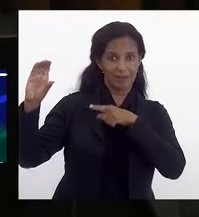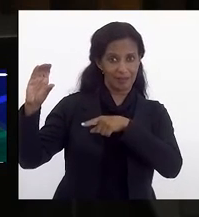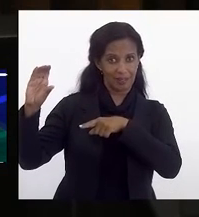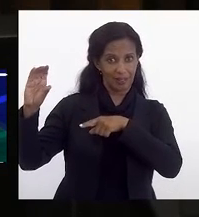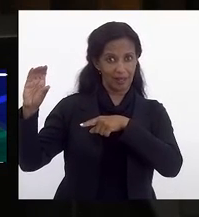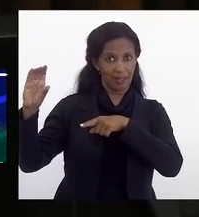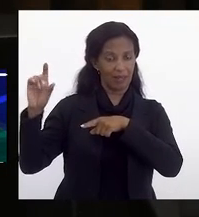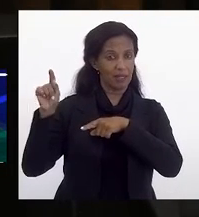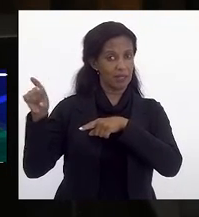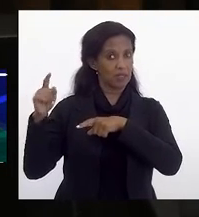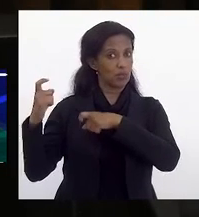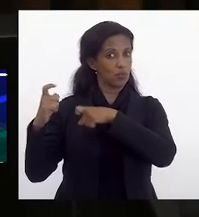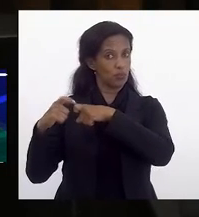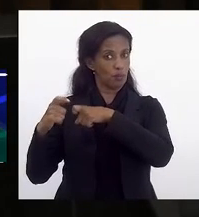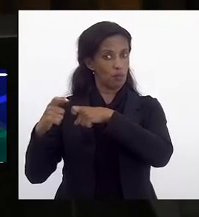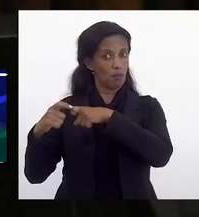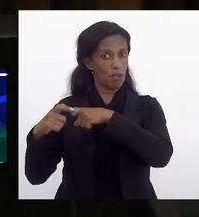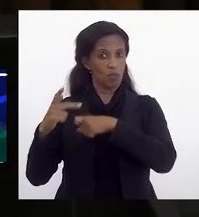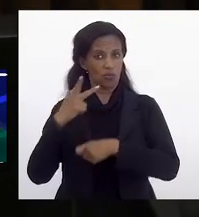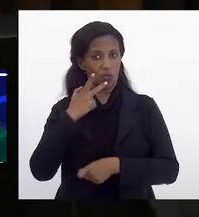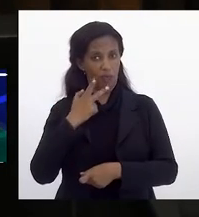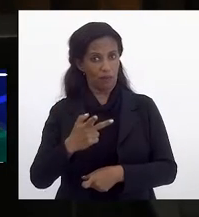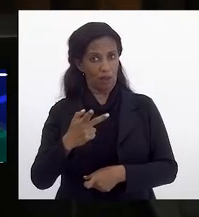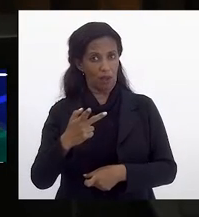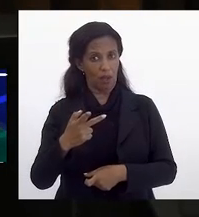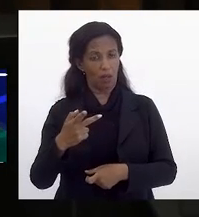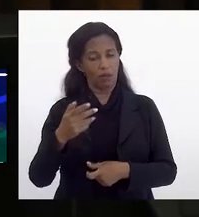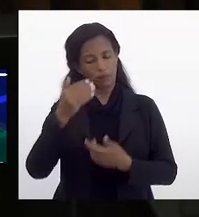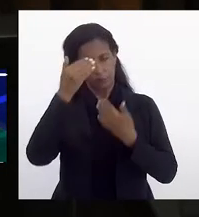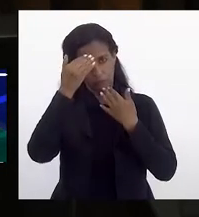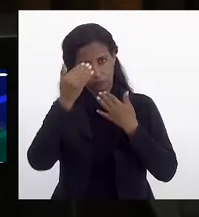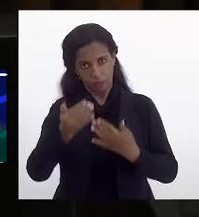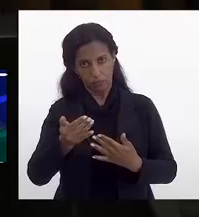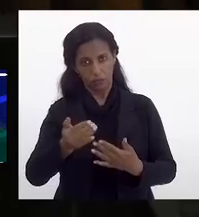e os infectologistas. Muito obrigado, senhora presidente.